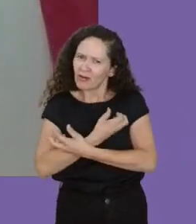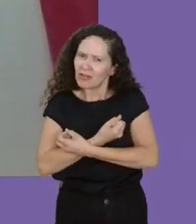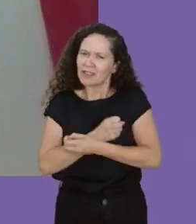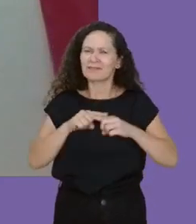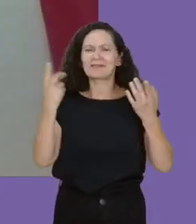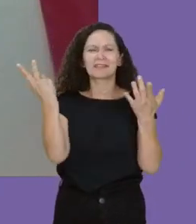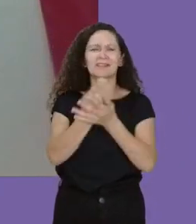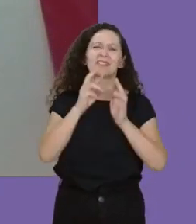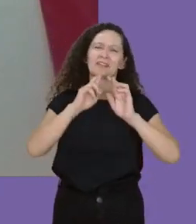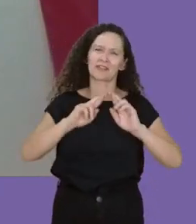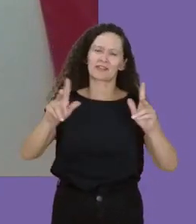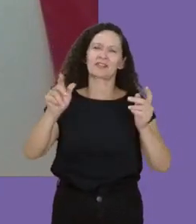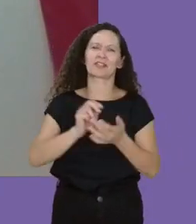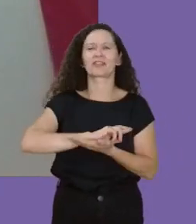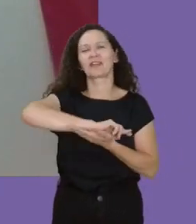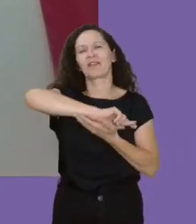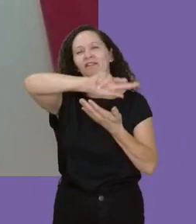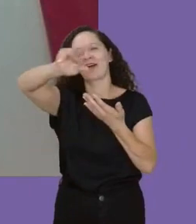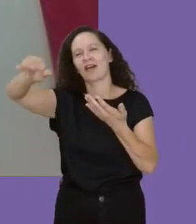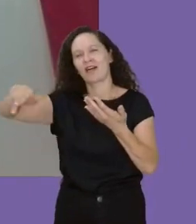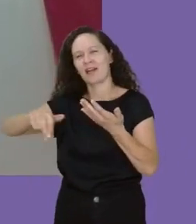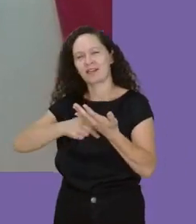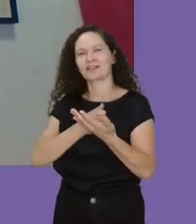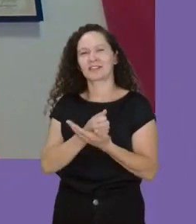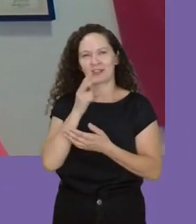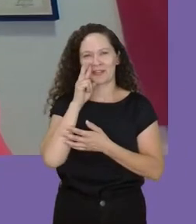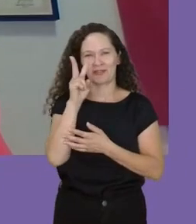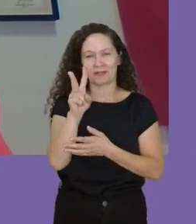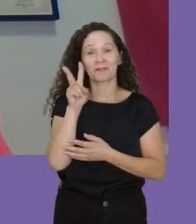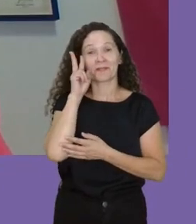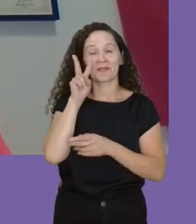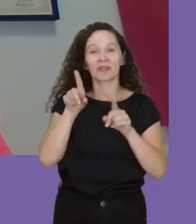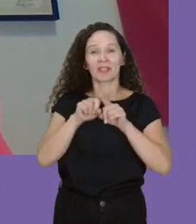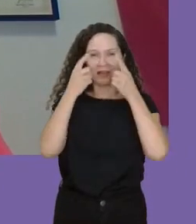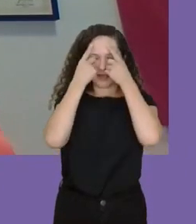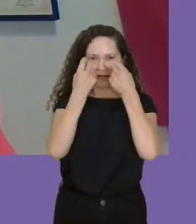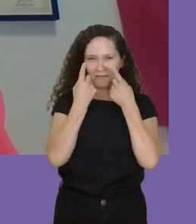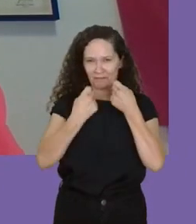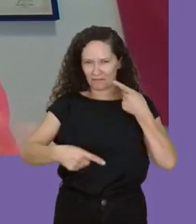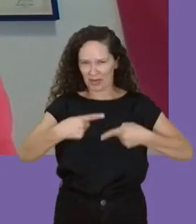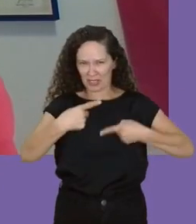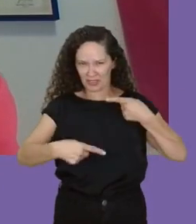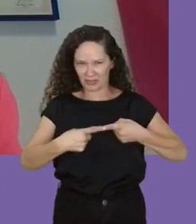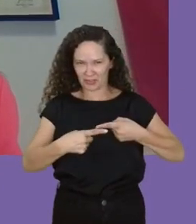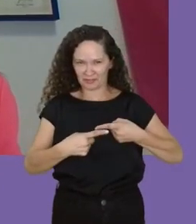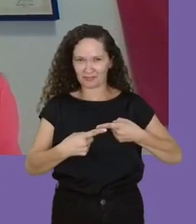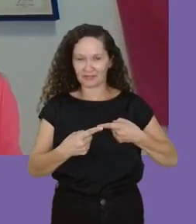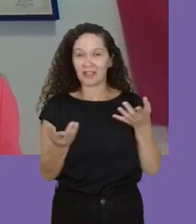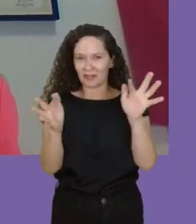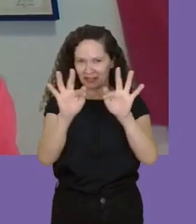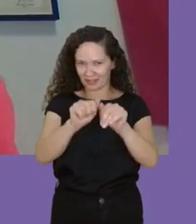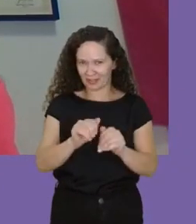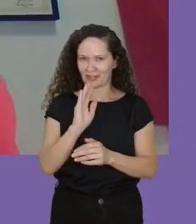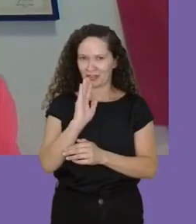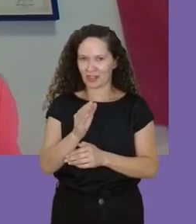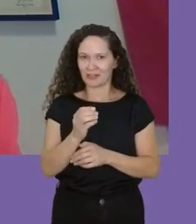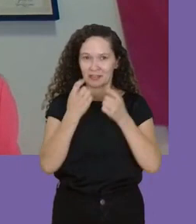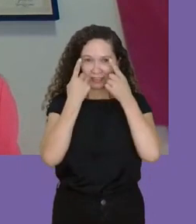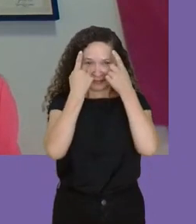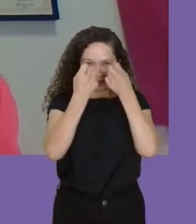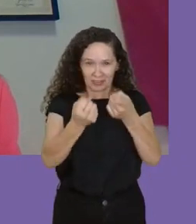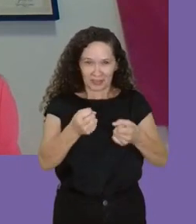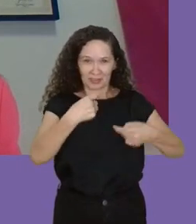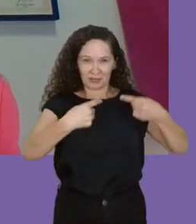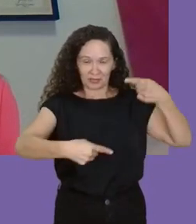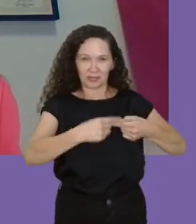isso que acontece. A gente tem diversos casos nesse sentido. E aí, lembrando que a violência política, que acho que já vou encerrar, mas que a violência